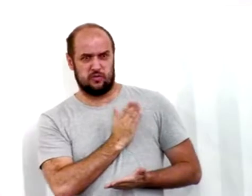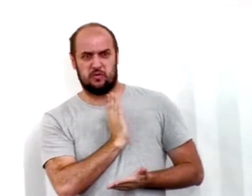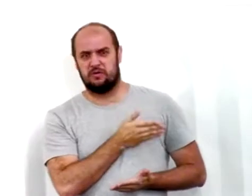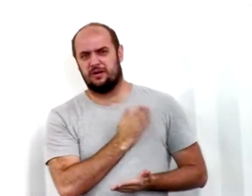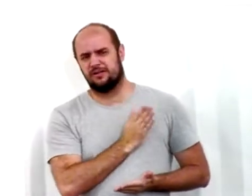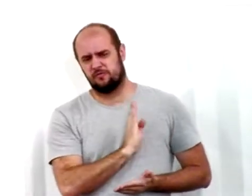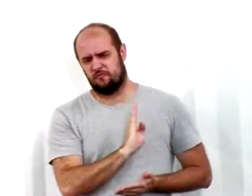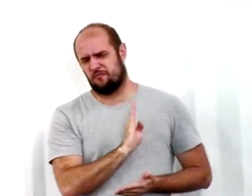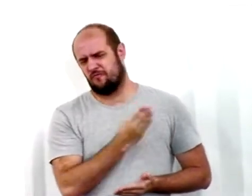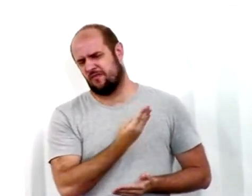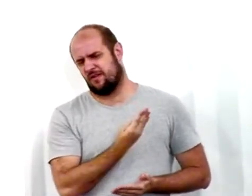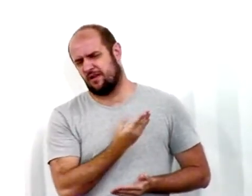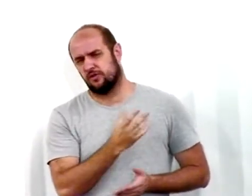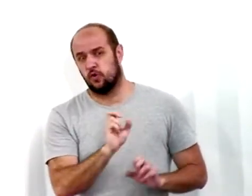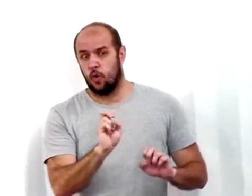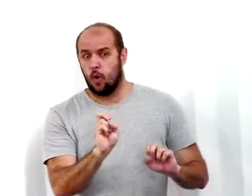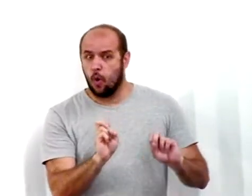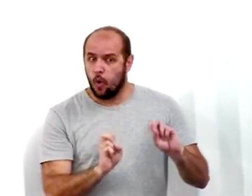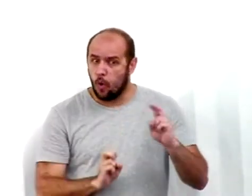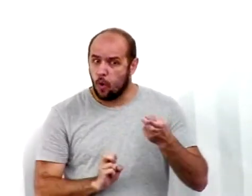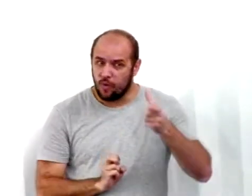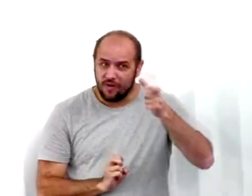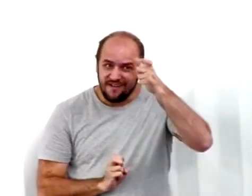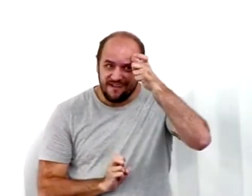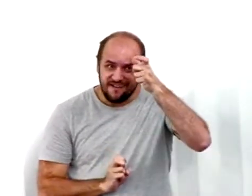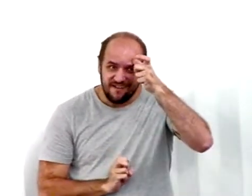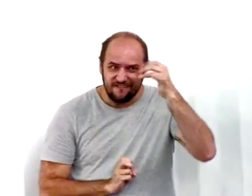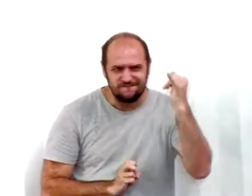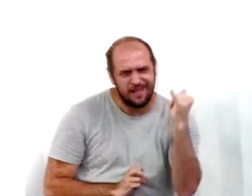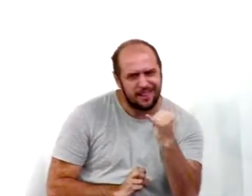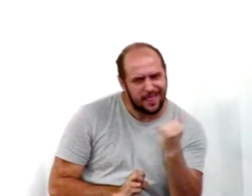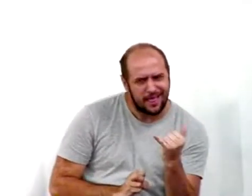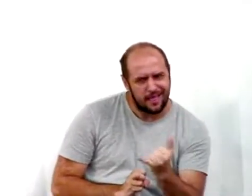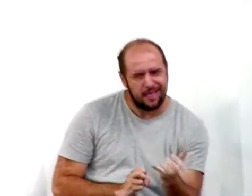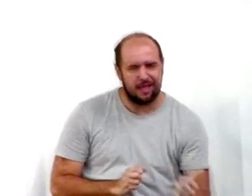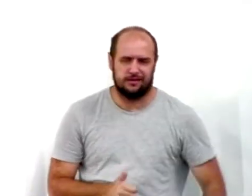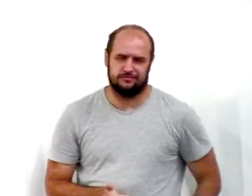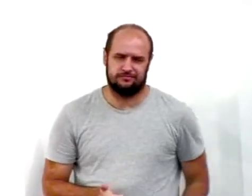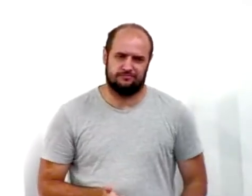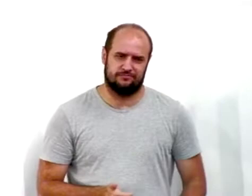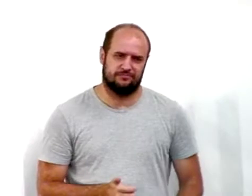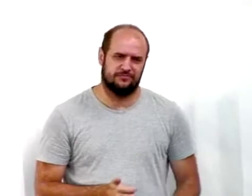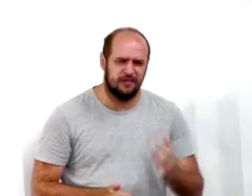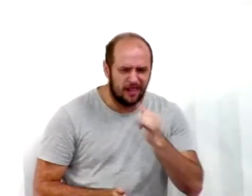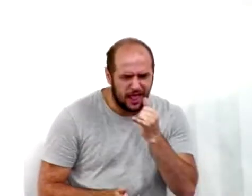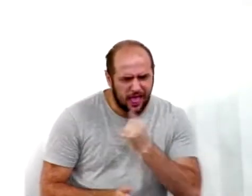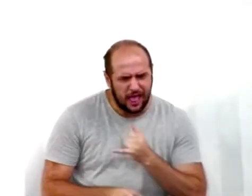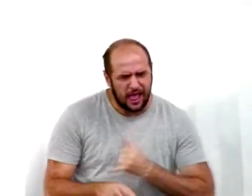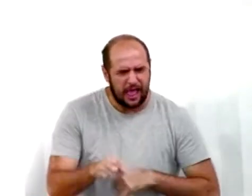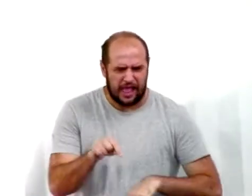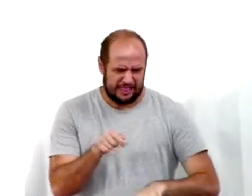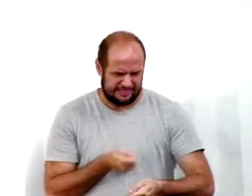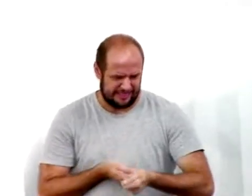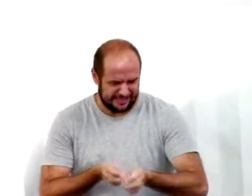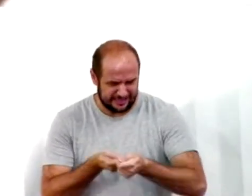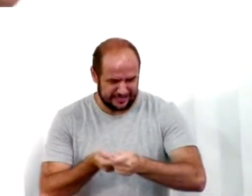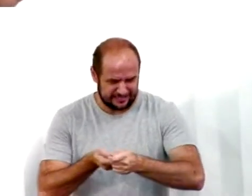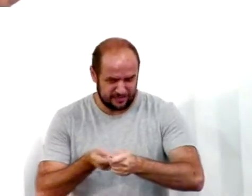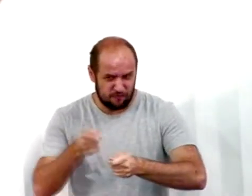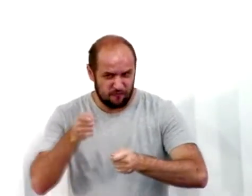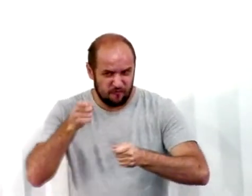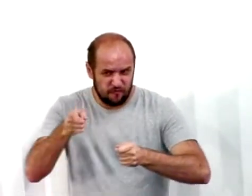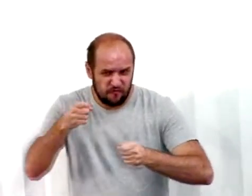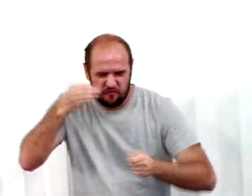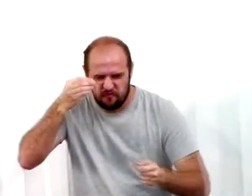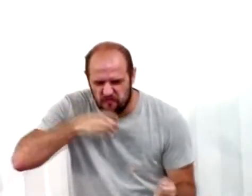engano das vozes de Satanás, que dizem: isso é mais forte do que você, não tem